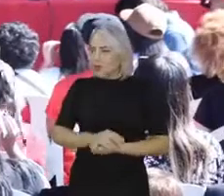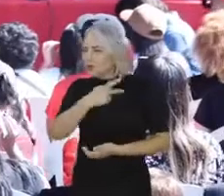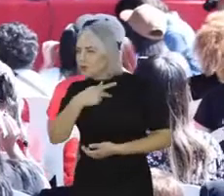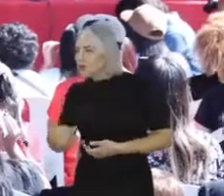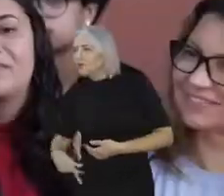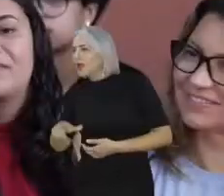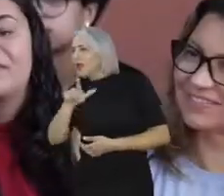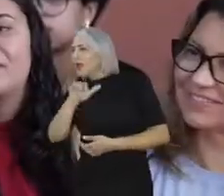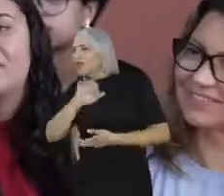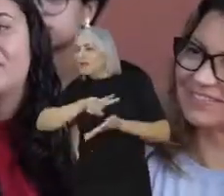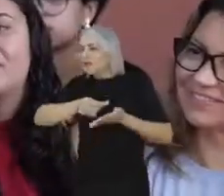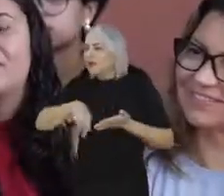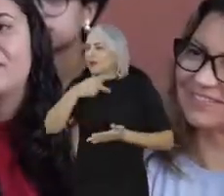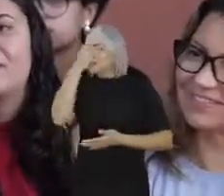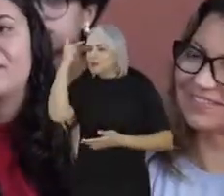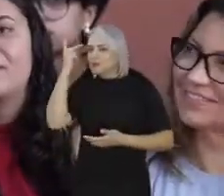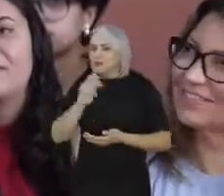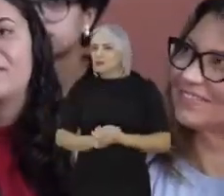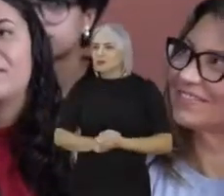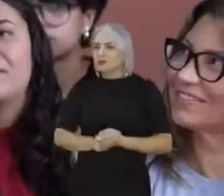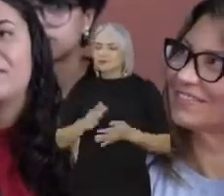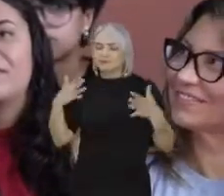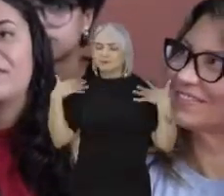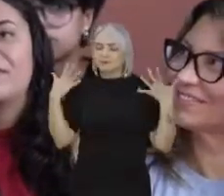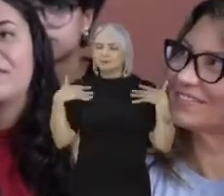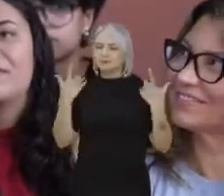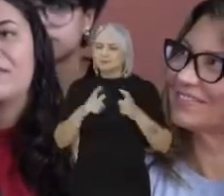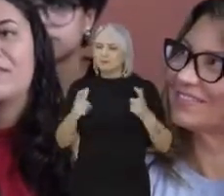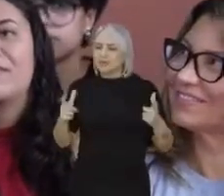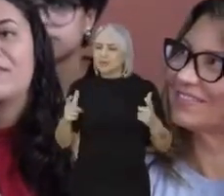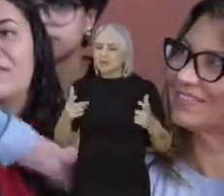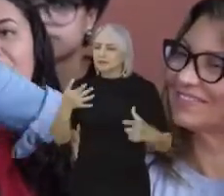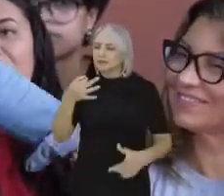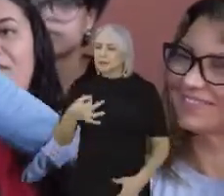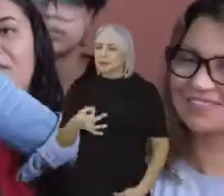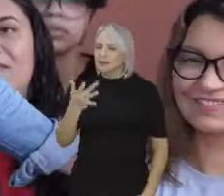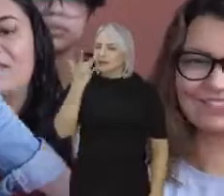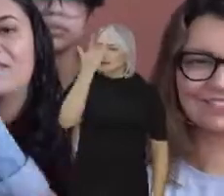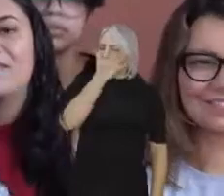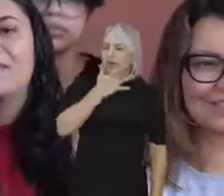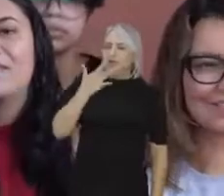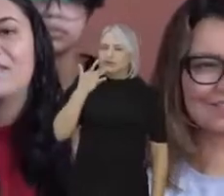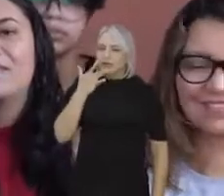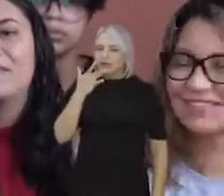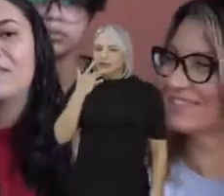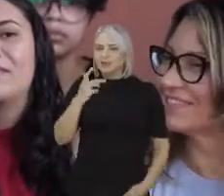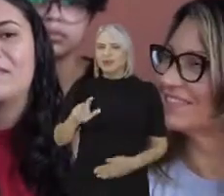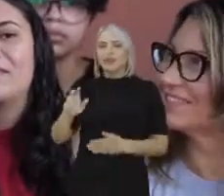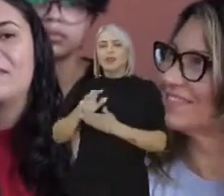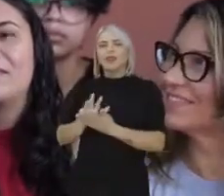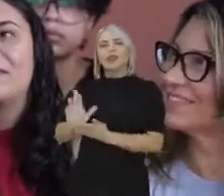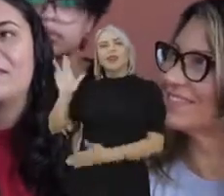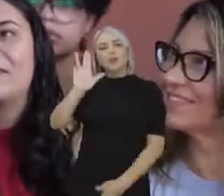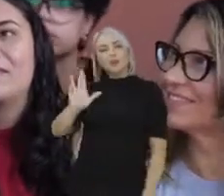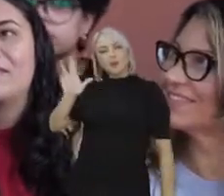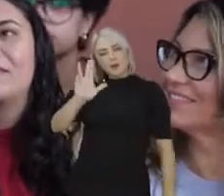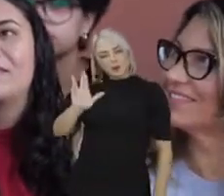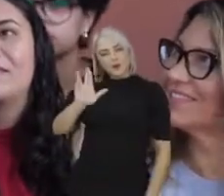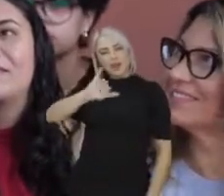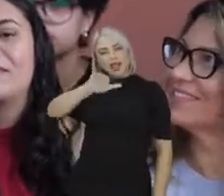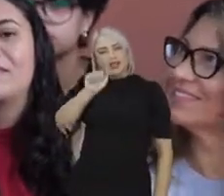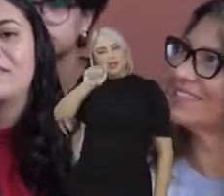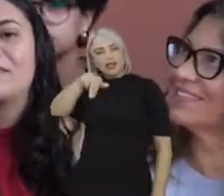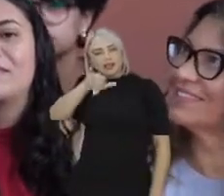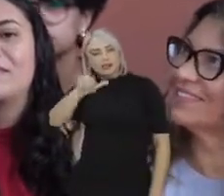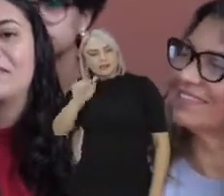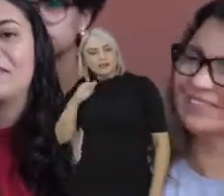Mercadante. Uma alegria imensa. E, claro, o Haddad, presidente Lula e a Janja. E eu queria ser bem rápida, porque eu acho que a gente está